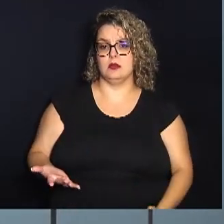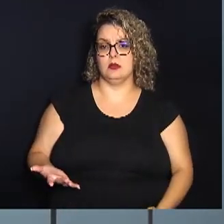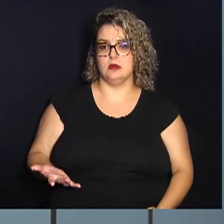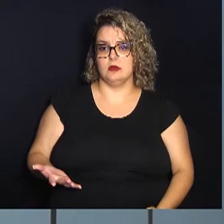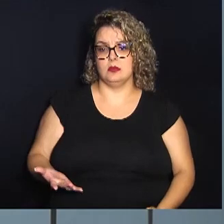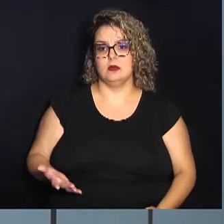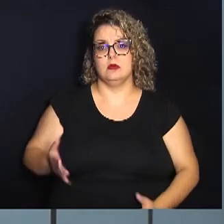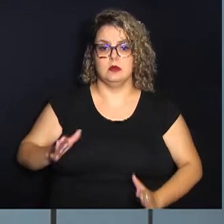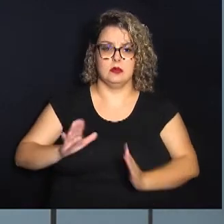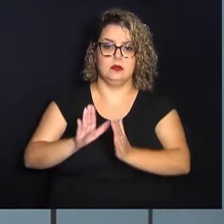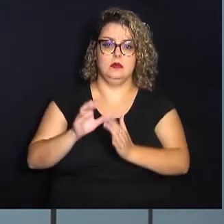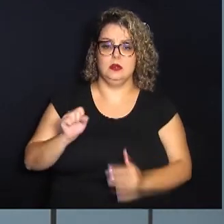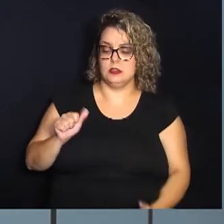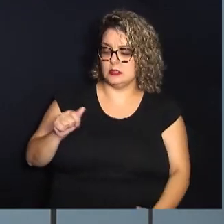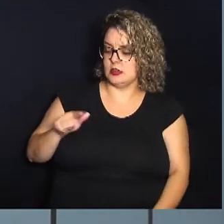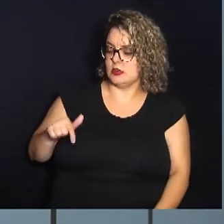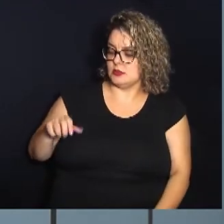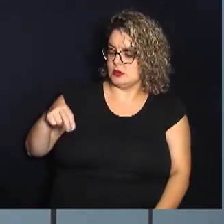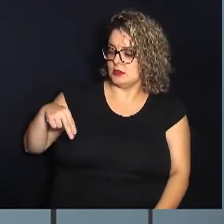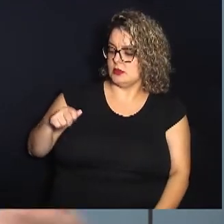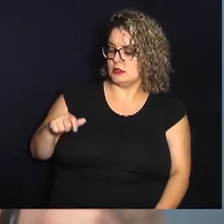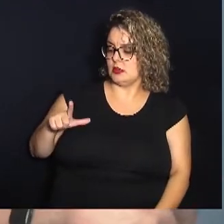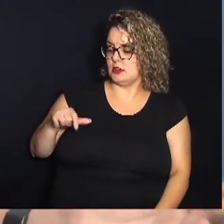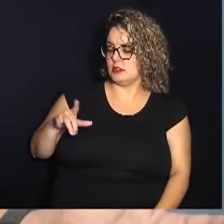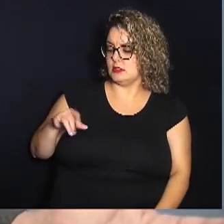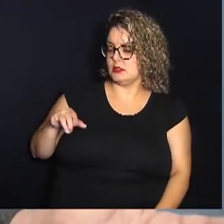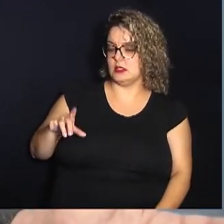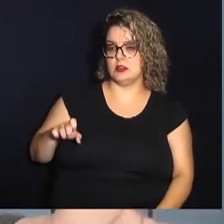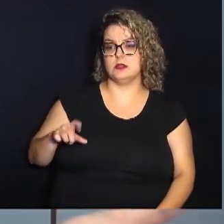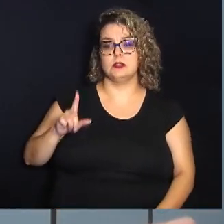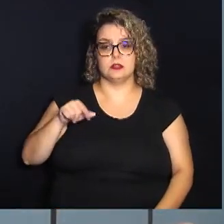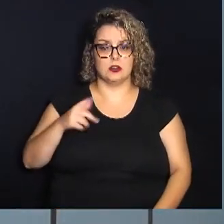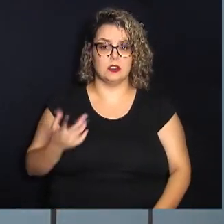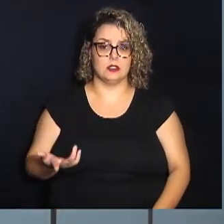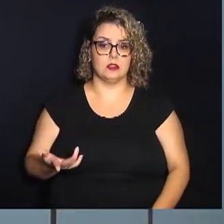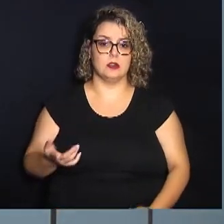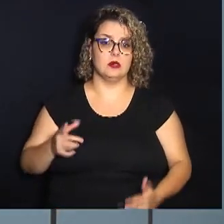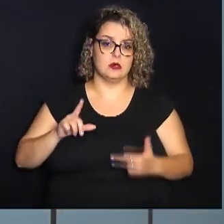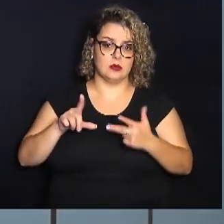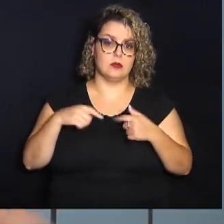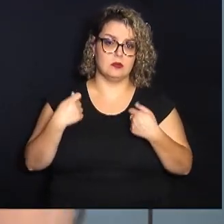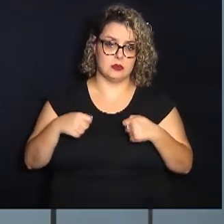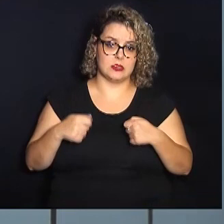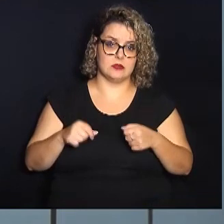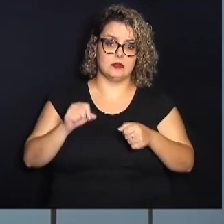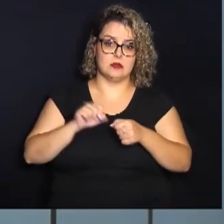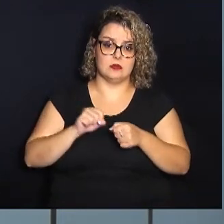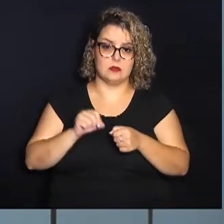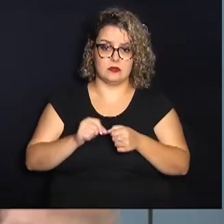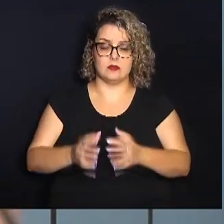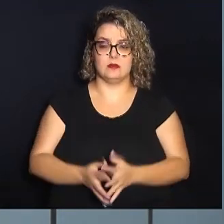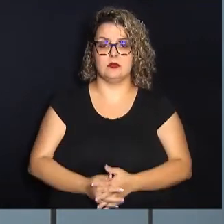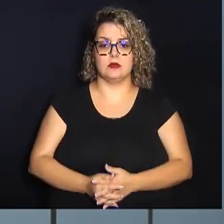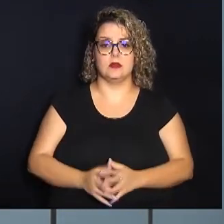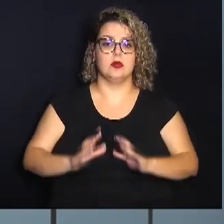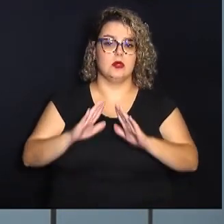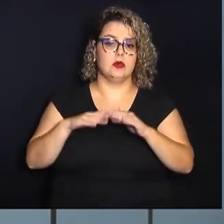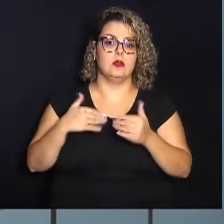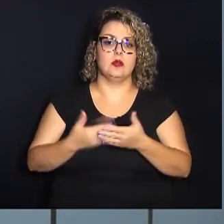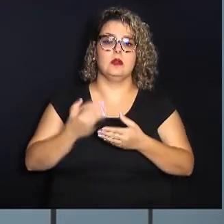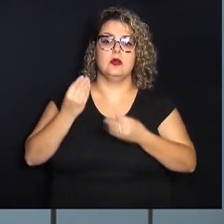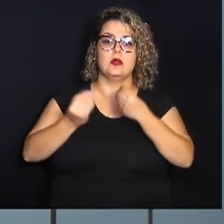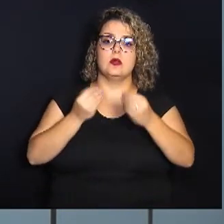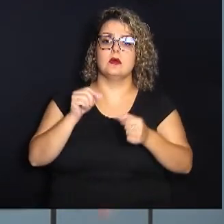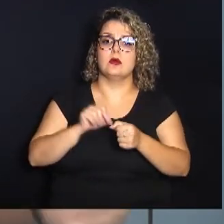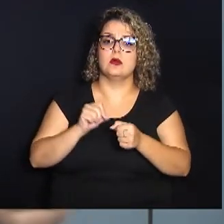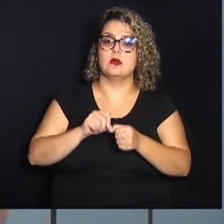essa sazonalidade, entendeu? Isso é o que o legislativo pode fazer. Fazer um requerimento. Como é que vocês estão